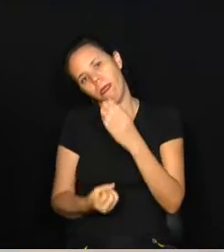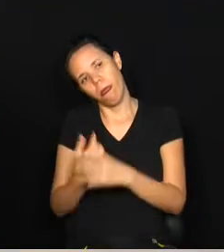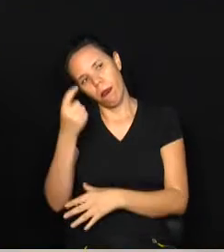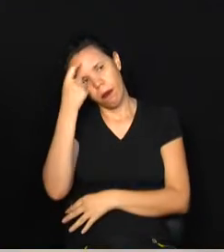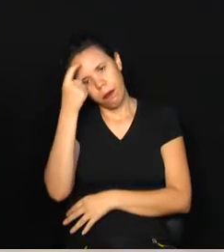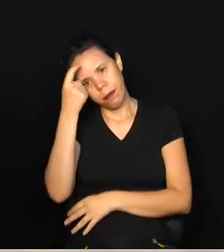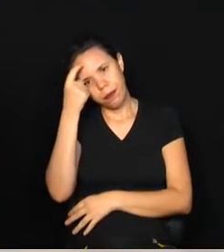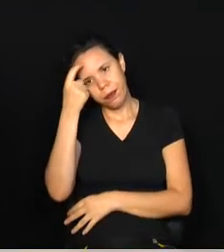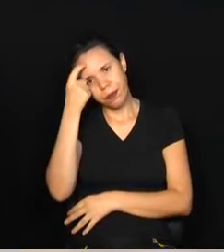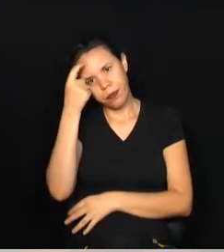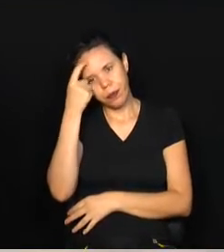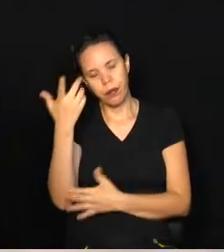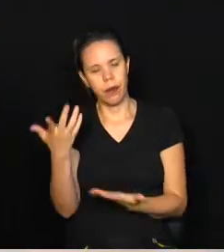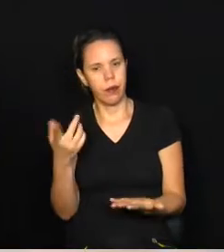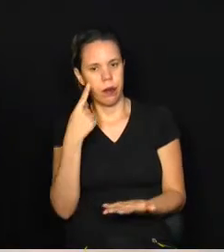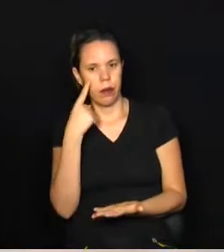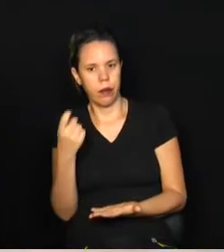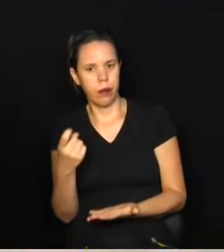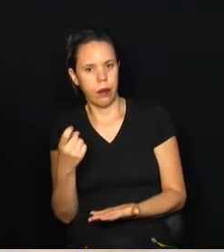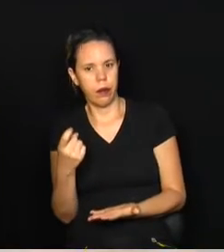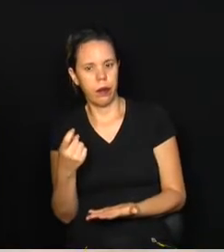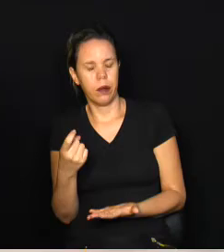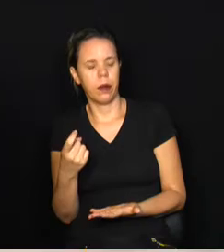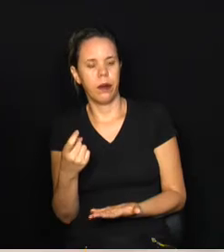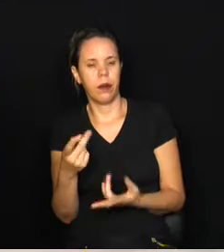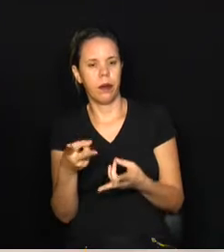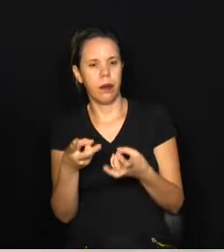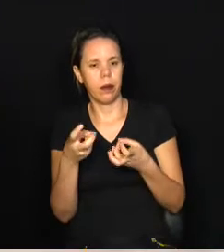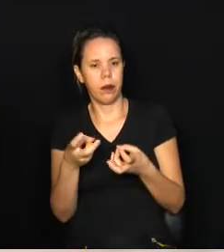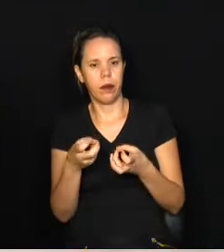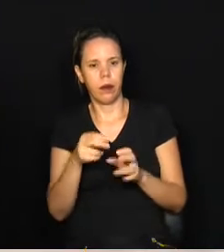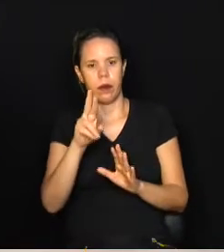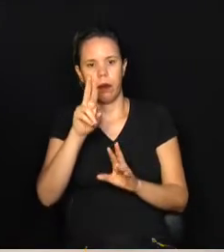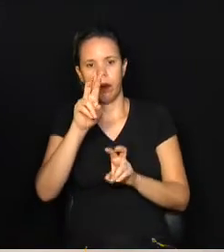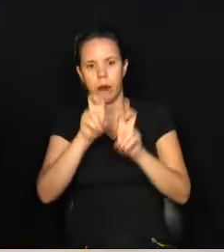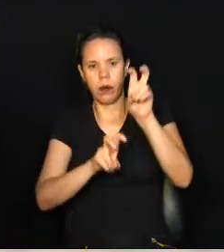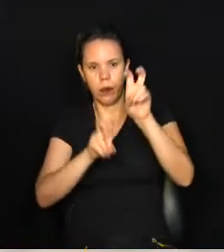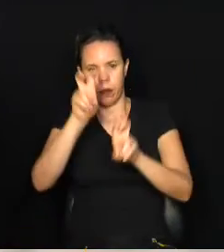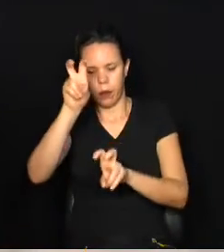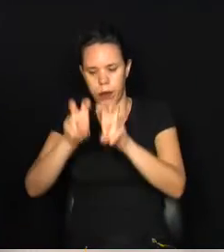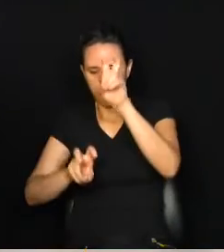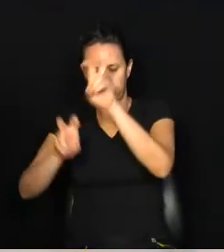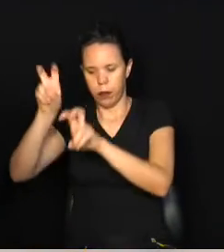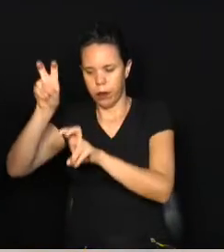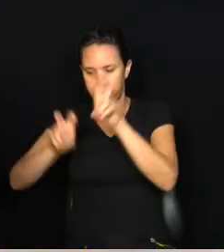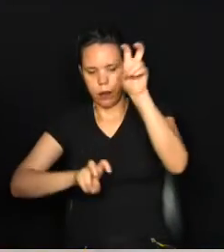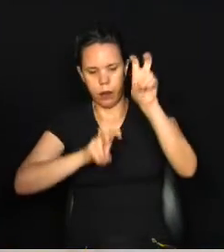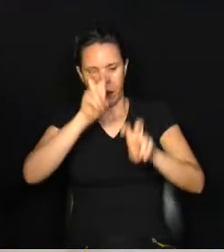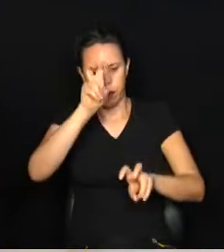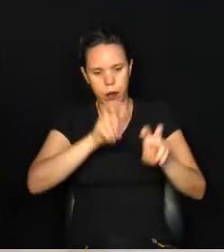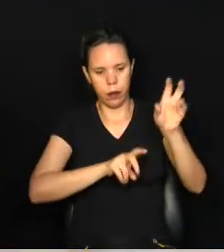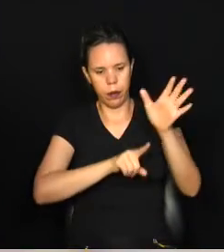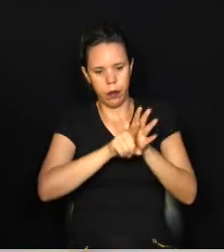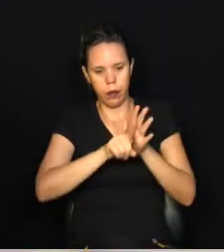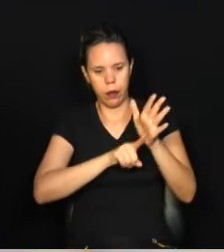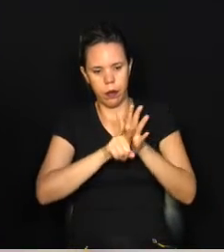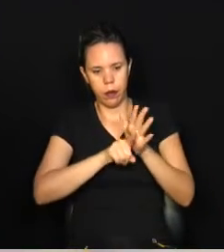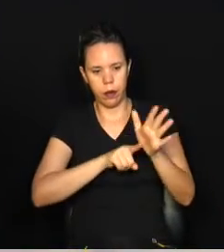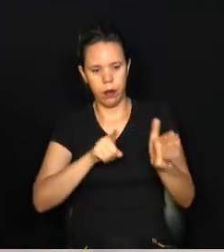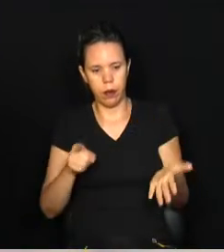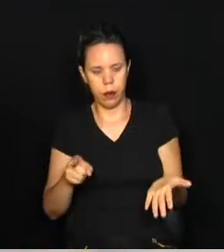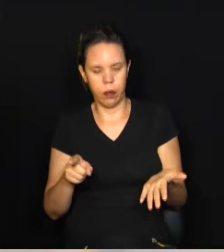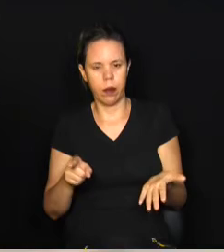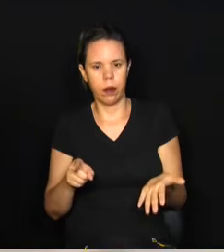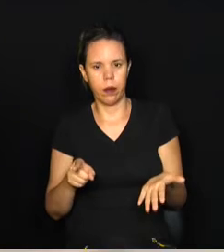consciência. É interessante a gente observar um gráfico, que é um gráfico de desenvolvimento humano. Quando você tem